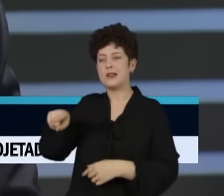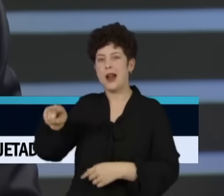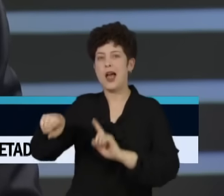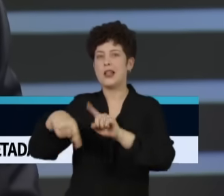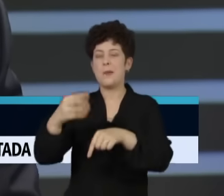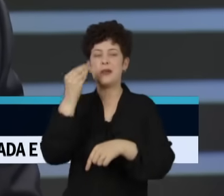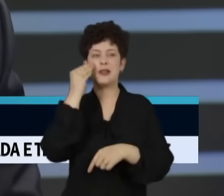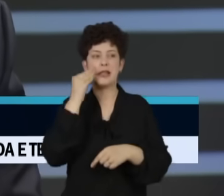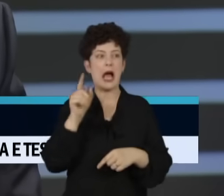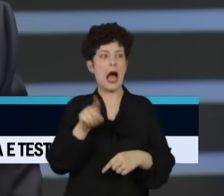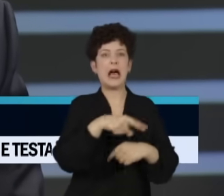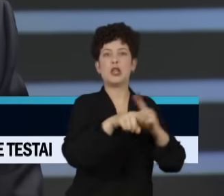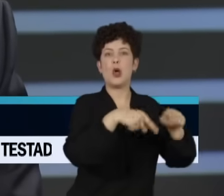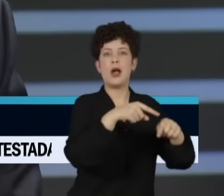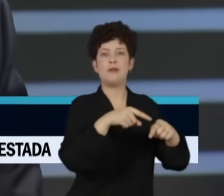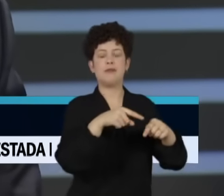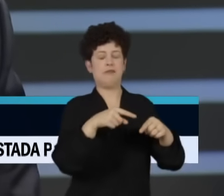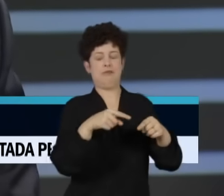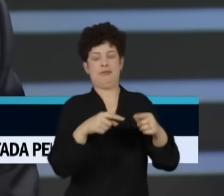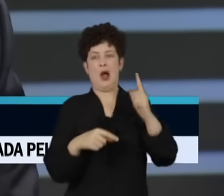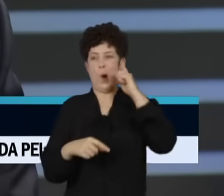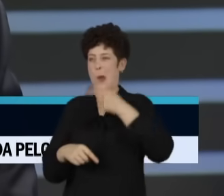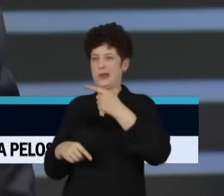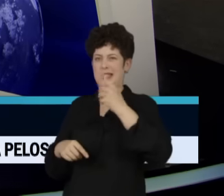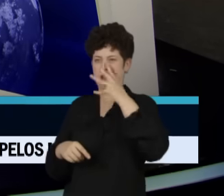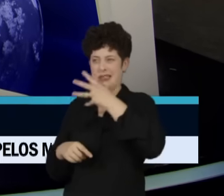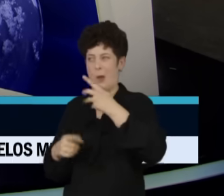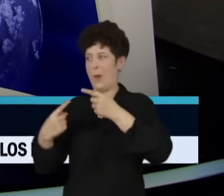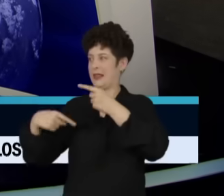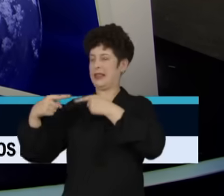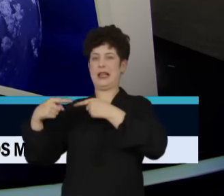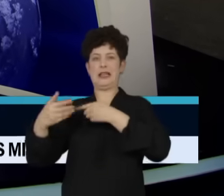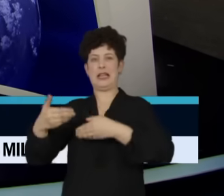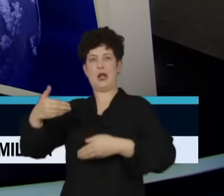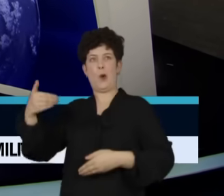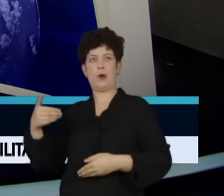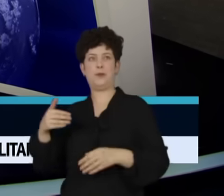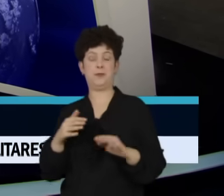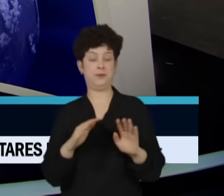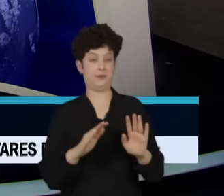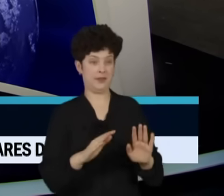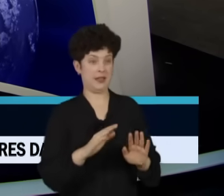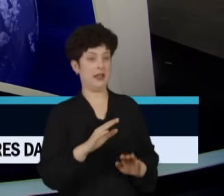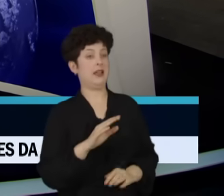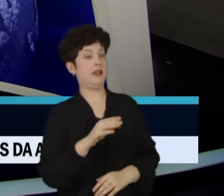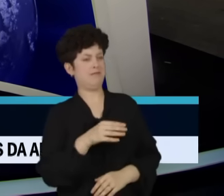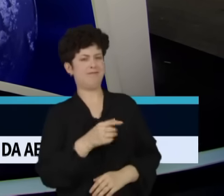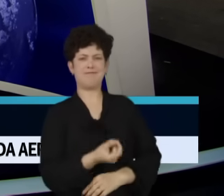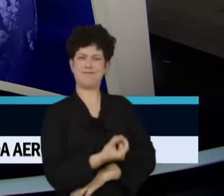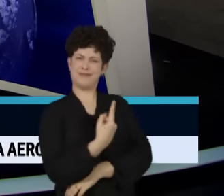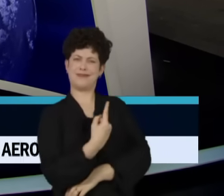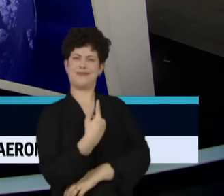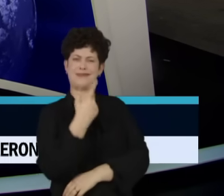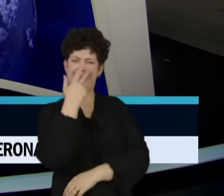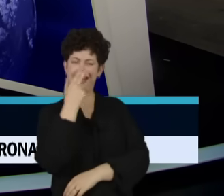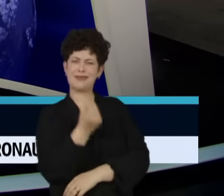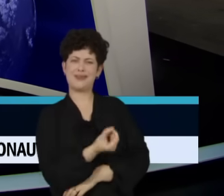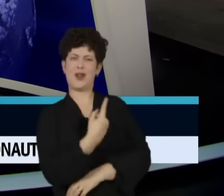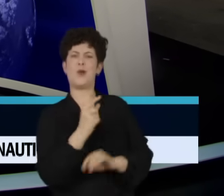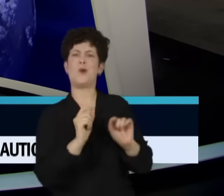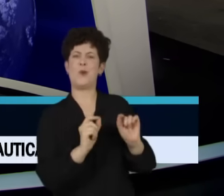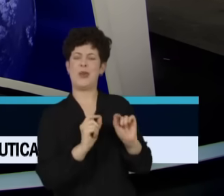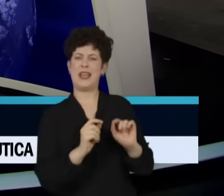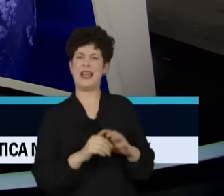tentar anular as condenações anteriores. Ilson de eu acho muito estranho eh